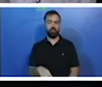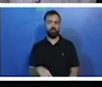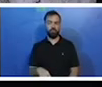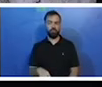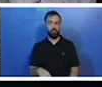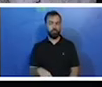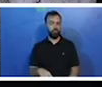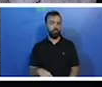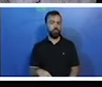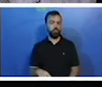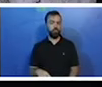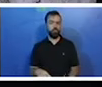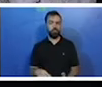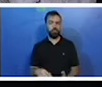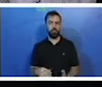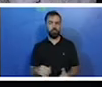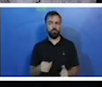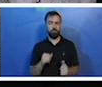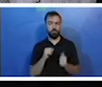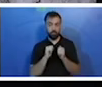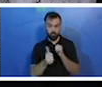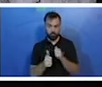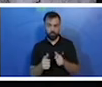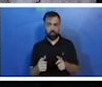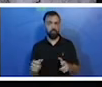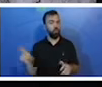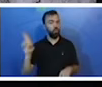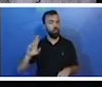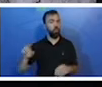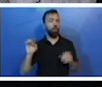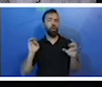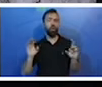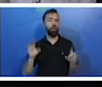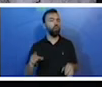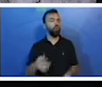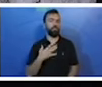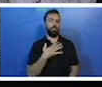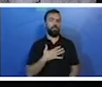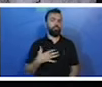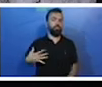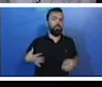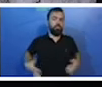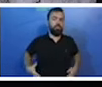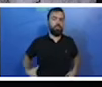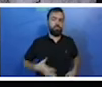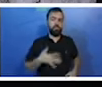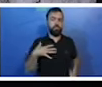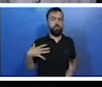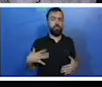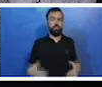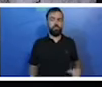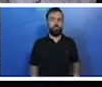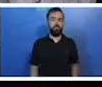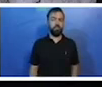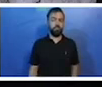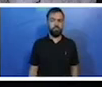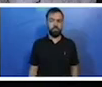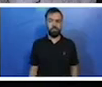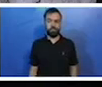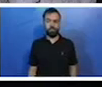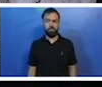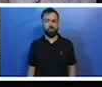que é uma atividade onde a pessoa utiliza apenas o próprio corpo, as habilidades e as capacidades físicas do próprio corpo,